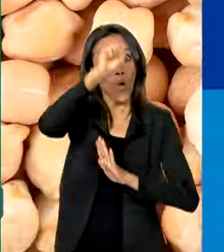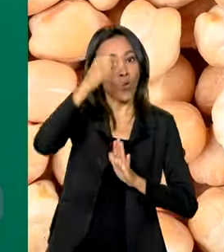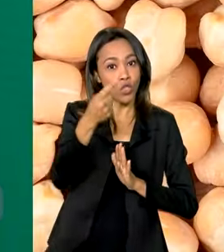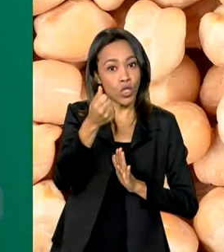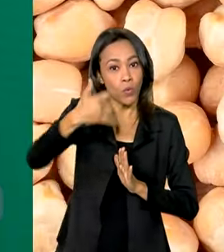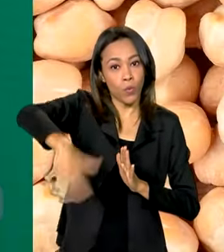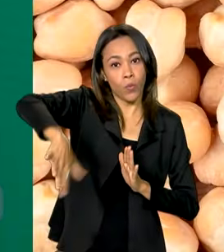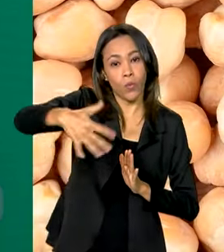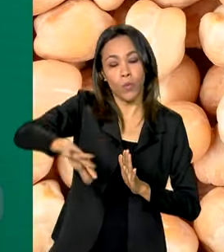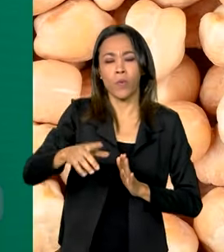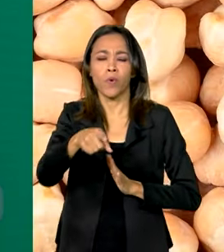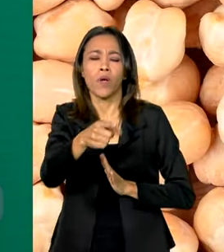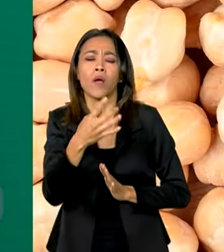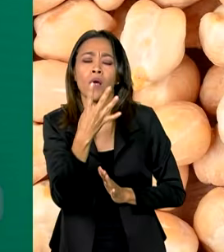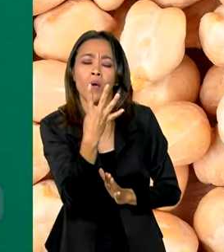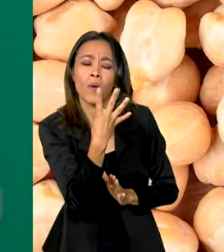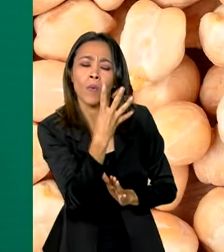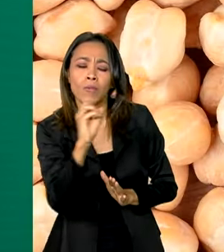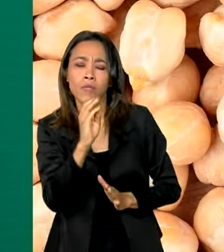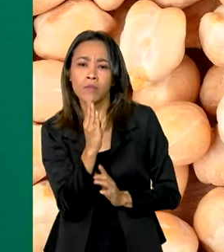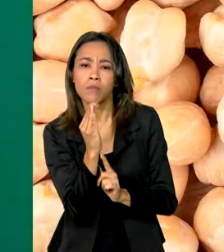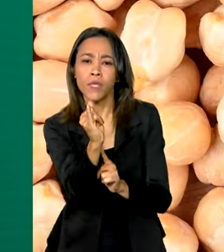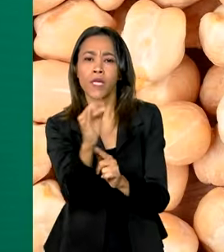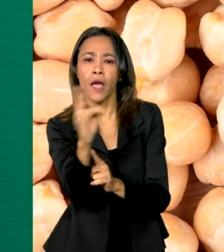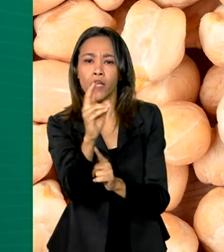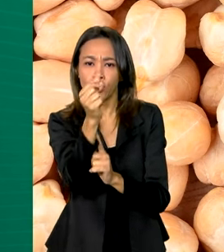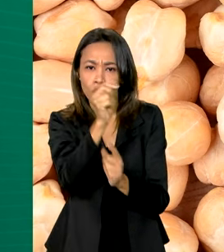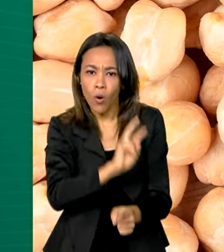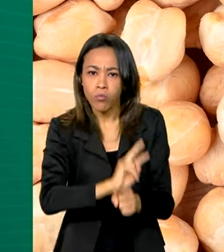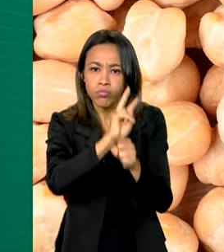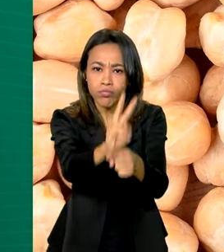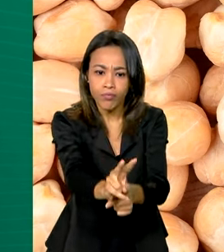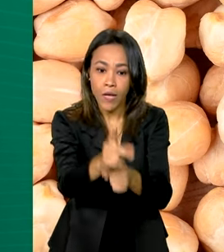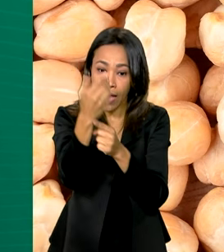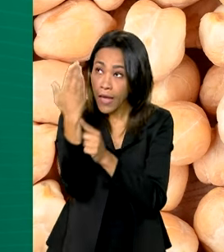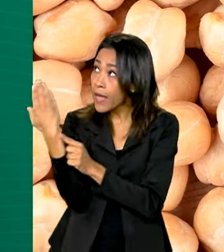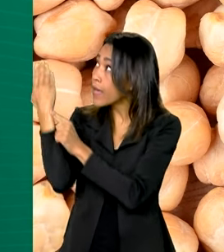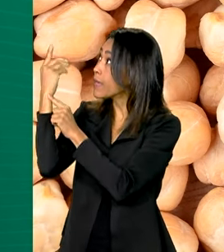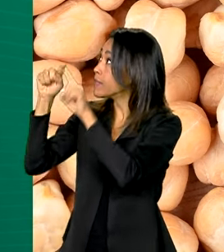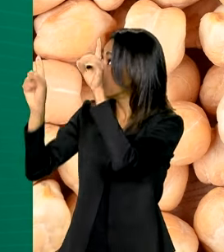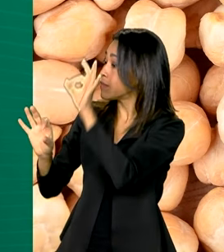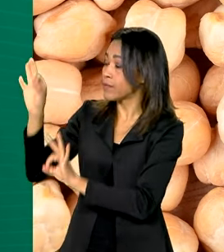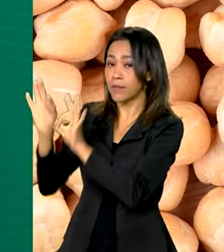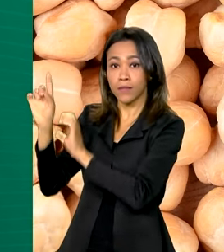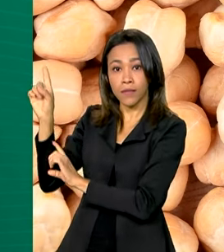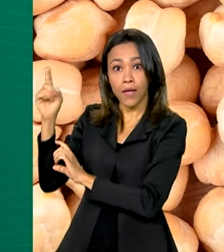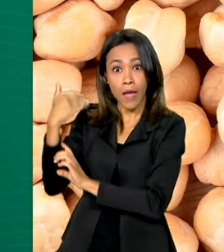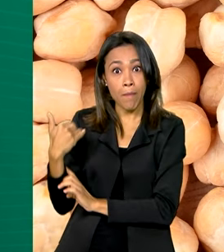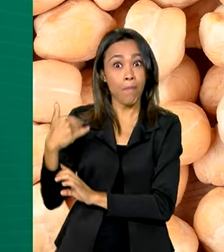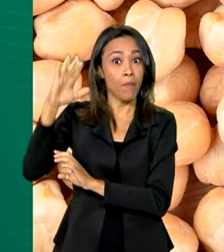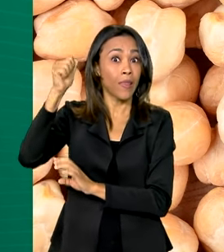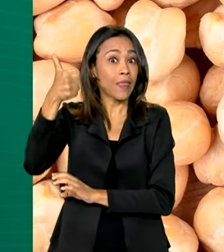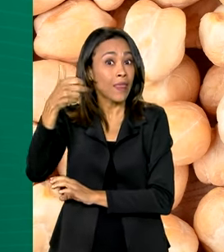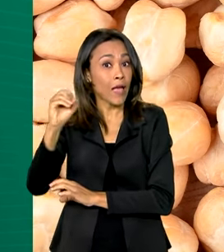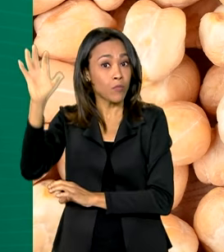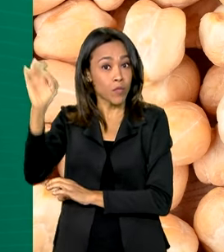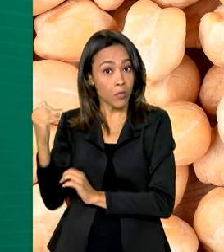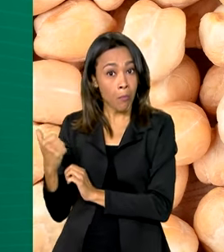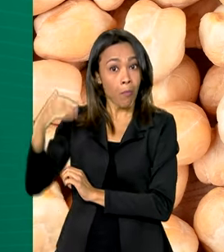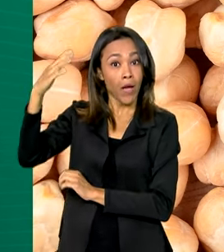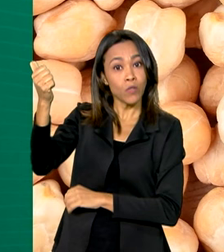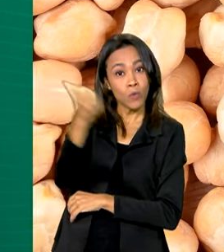Com mais de 400 bilhões de reais em créditos, o novo plano safra é 10% maior que o anterior.